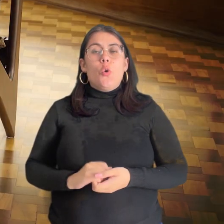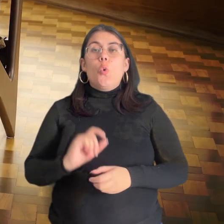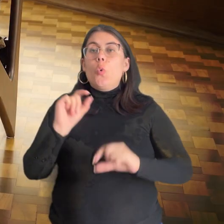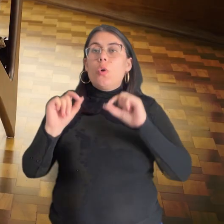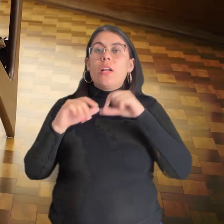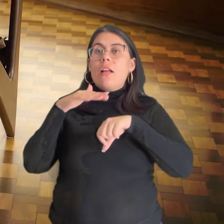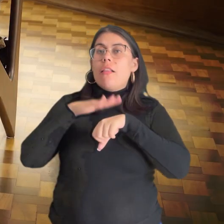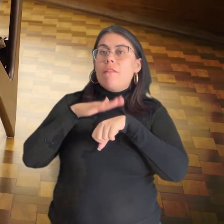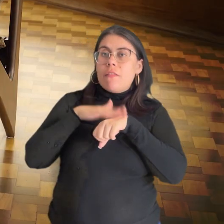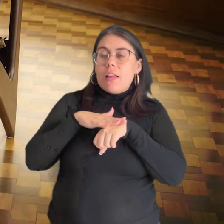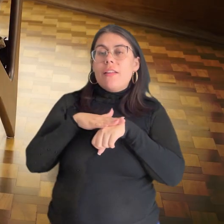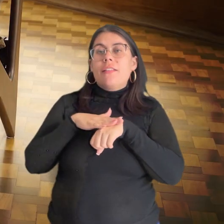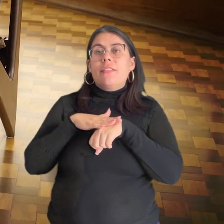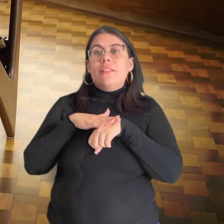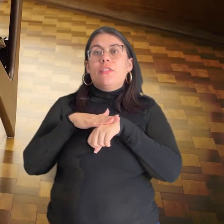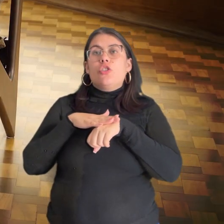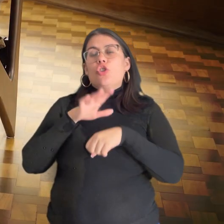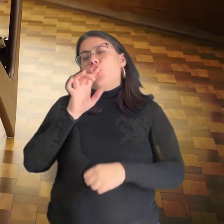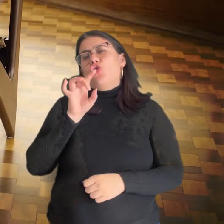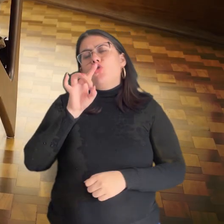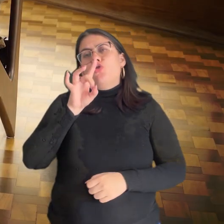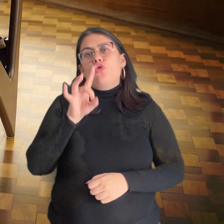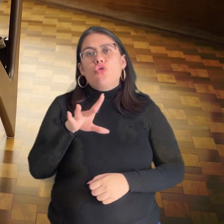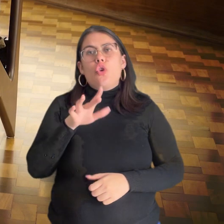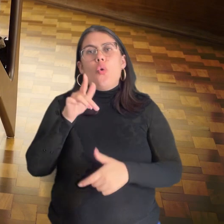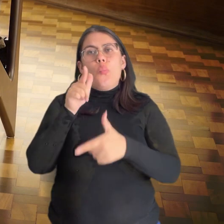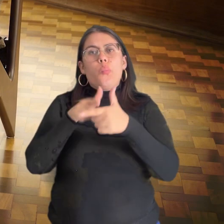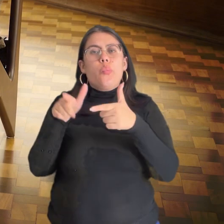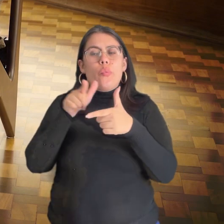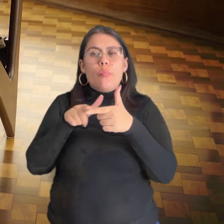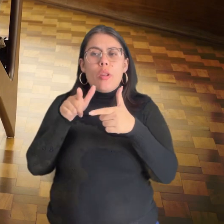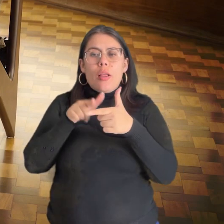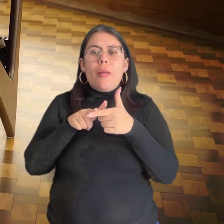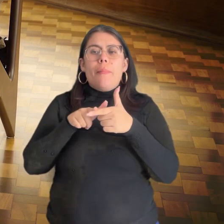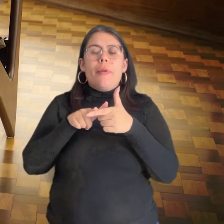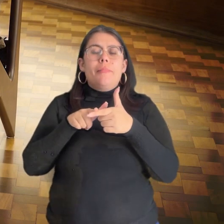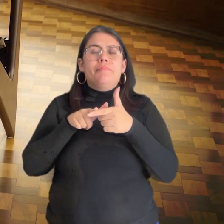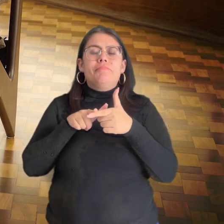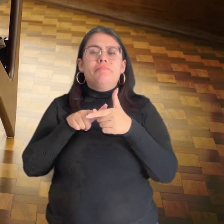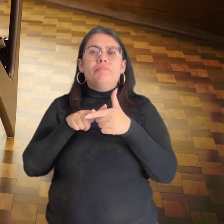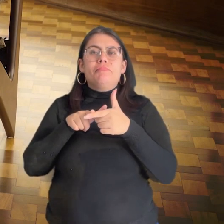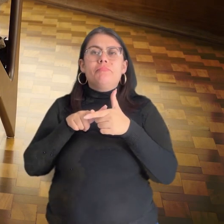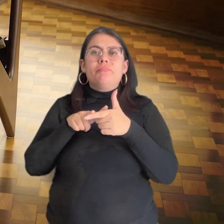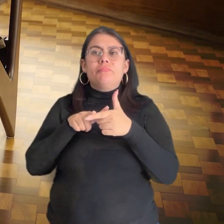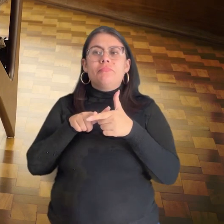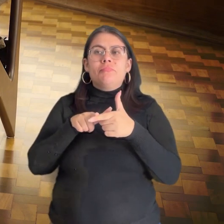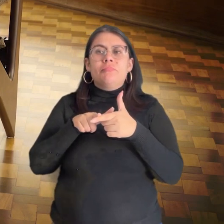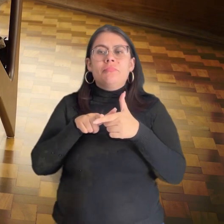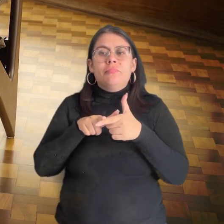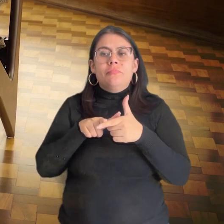O que ele fez agora é apenas um problema de história. Ele,